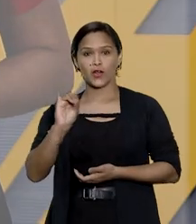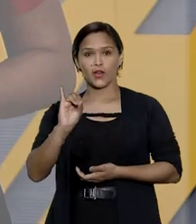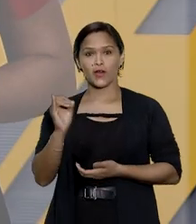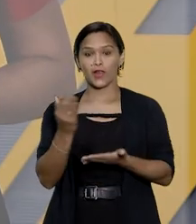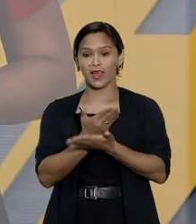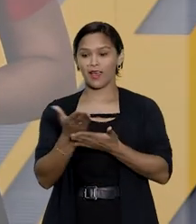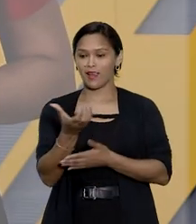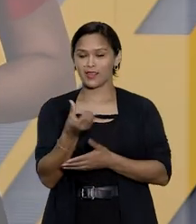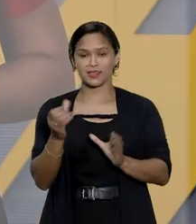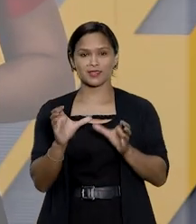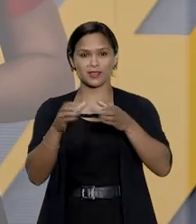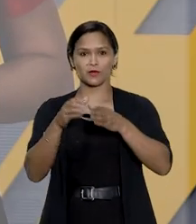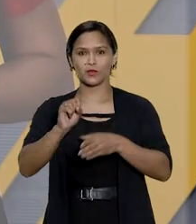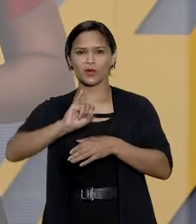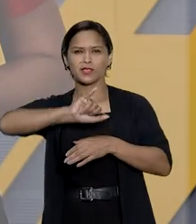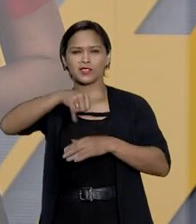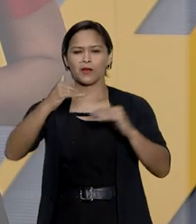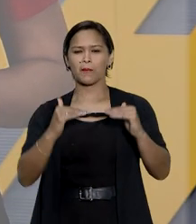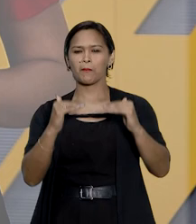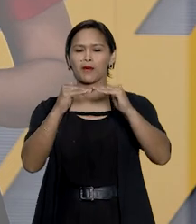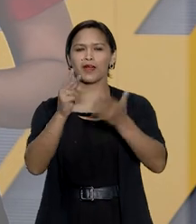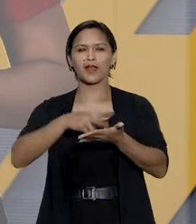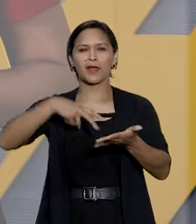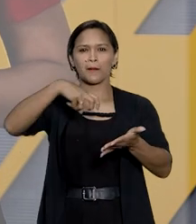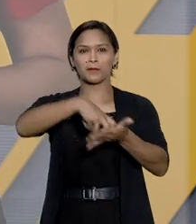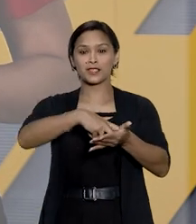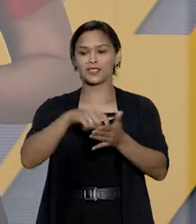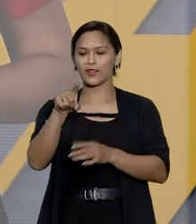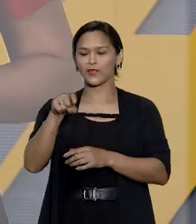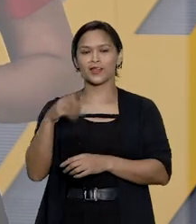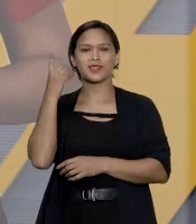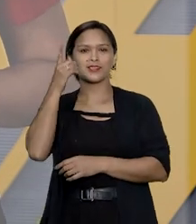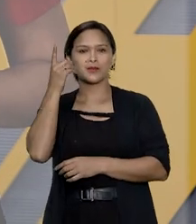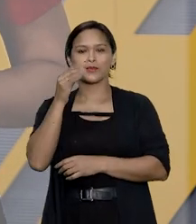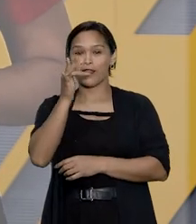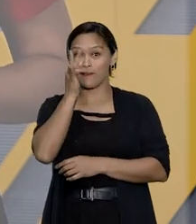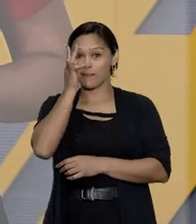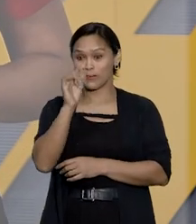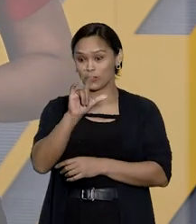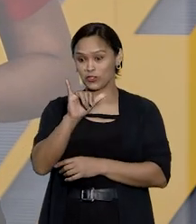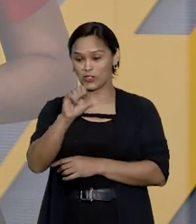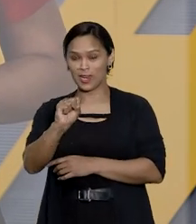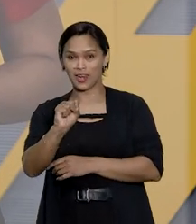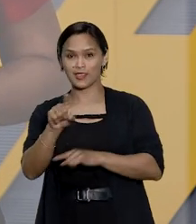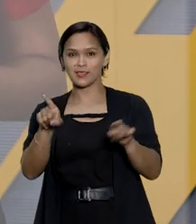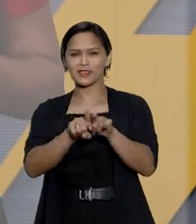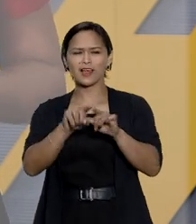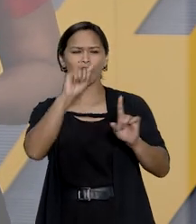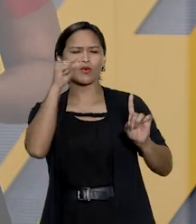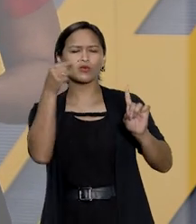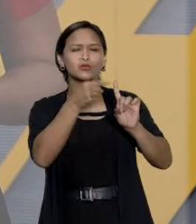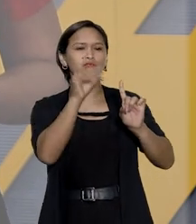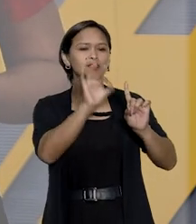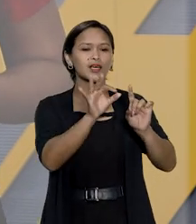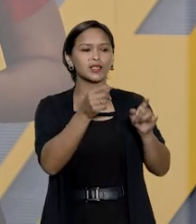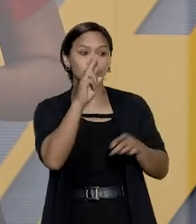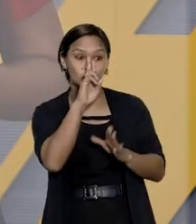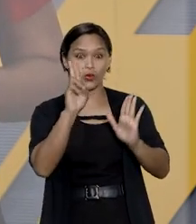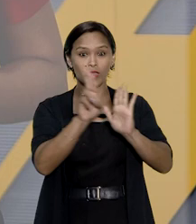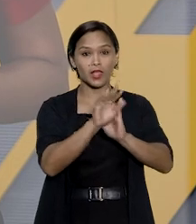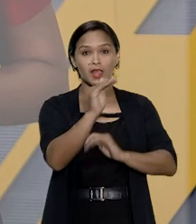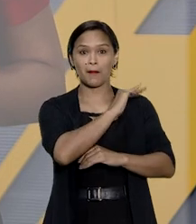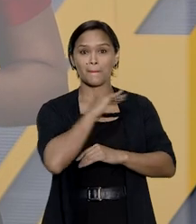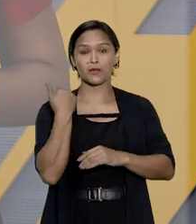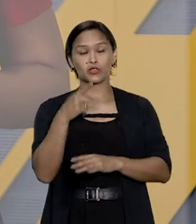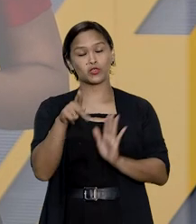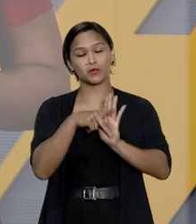Olá! A sexta turma do STJ manteve a prisão preventiva da ex-deputada Flor de Lis dos Santos de Souza, acusada de ordenar a